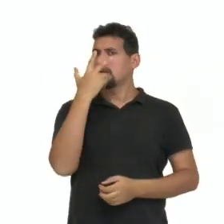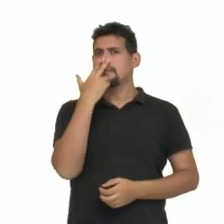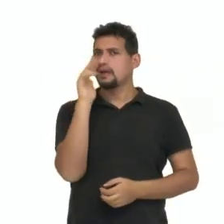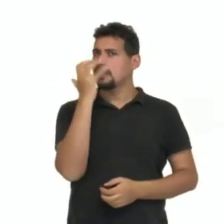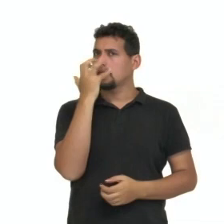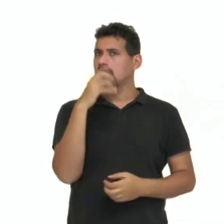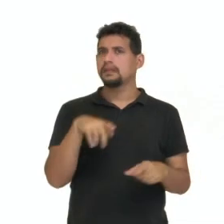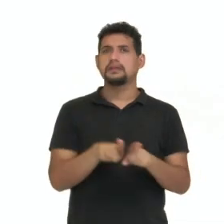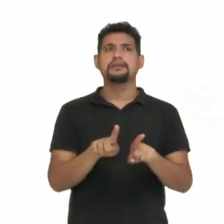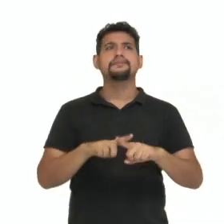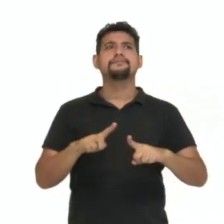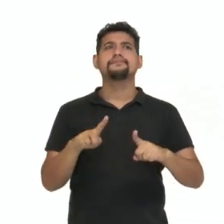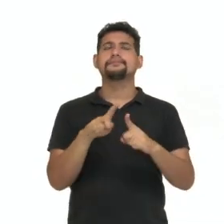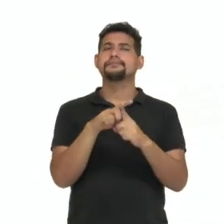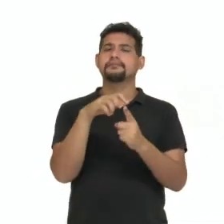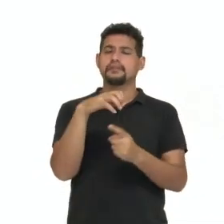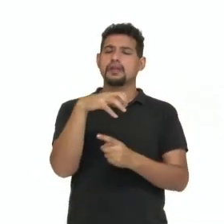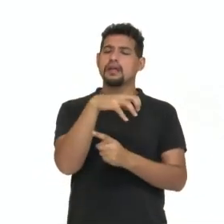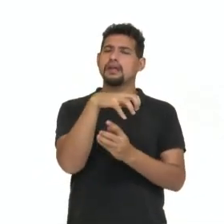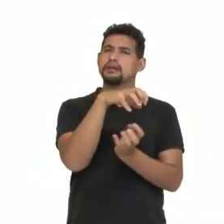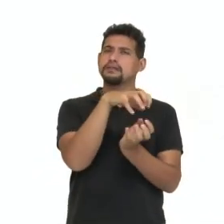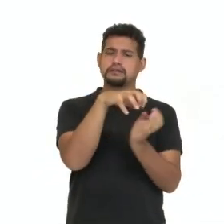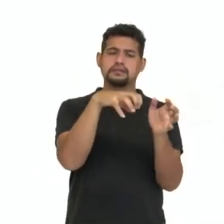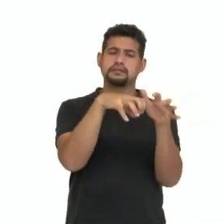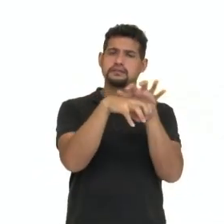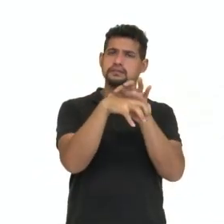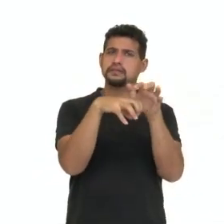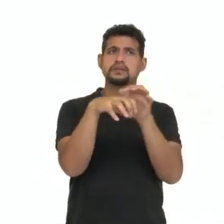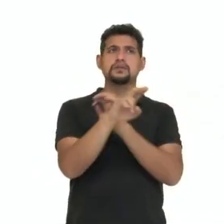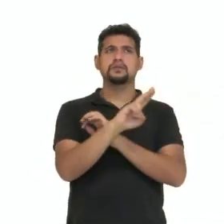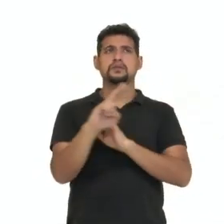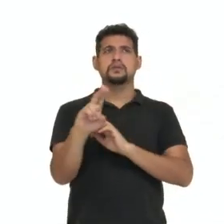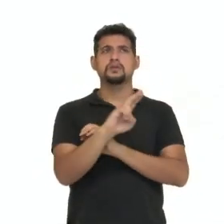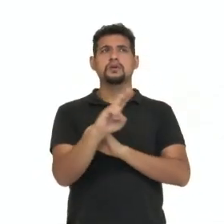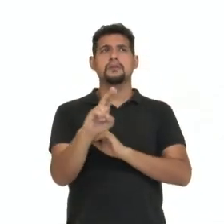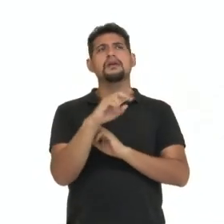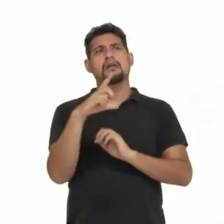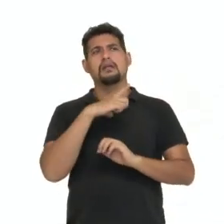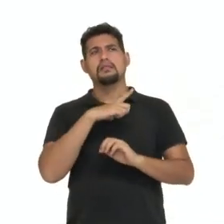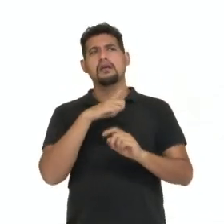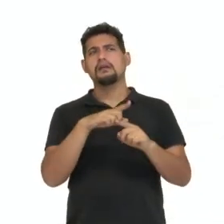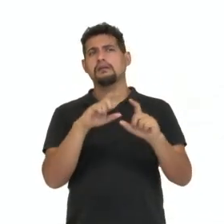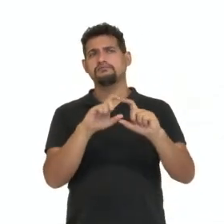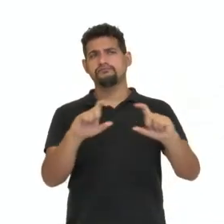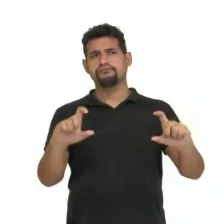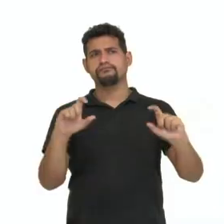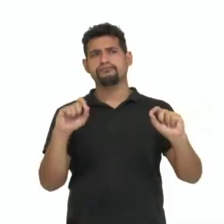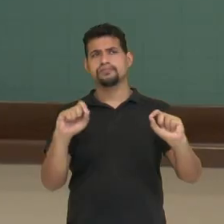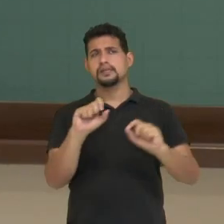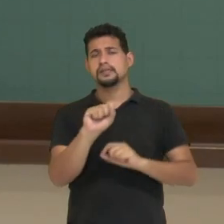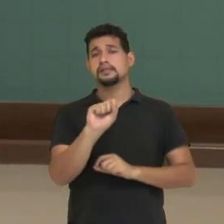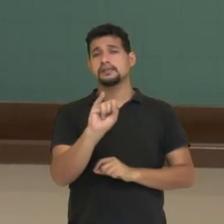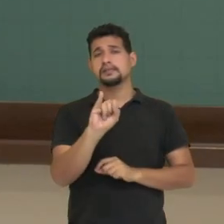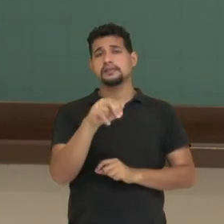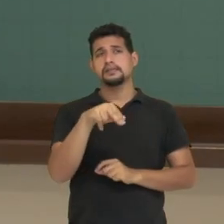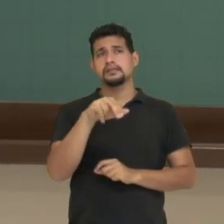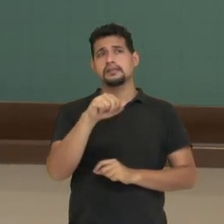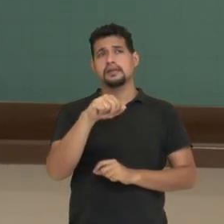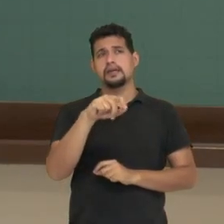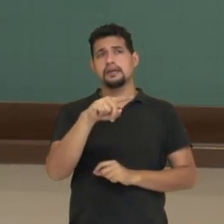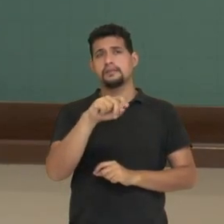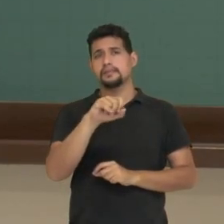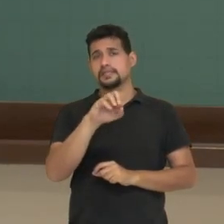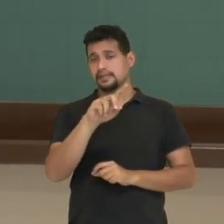na imagem que é sinápsida, né? Que ele vai ter essa dentição bem parecida com